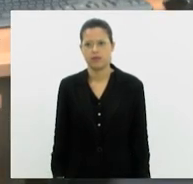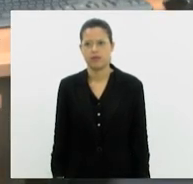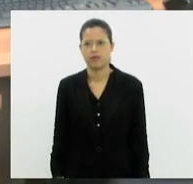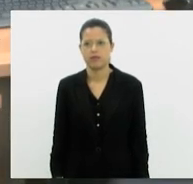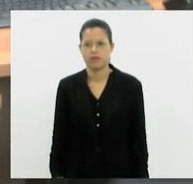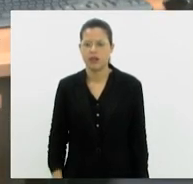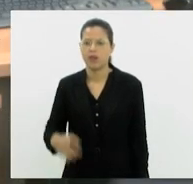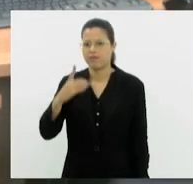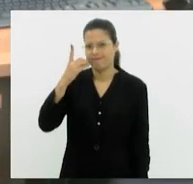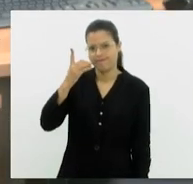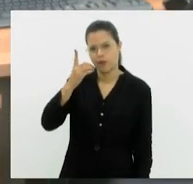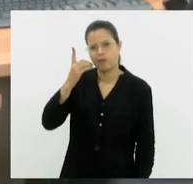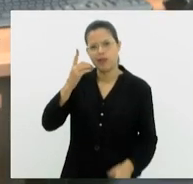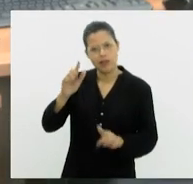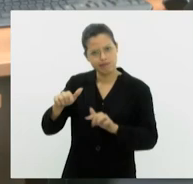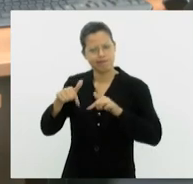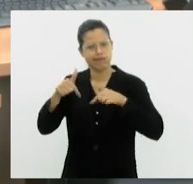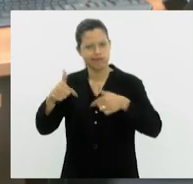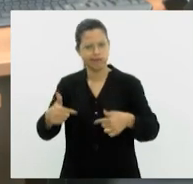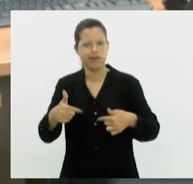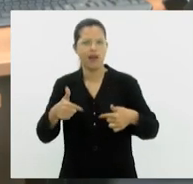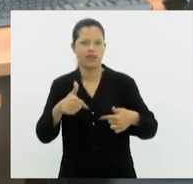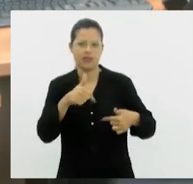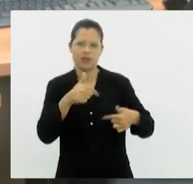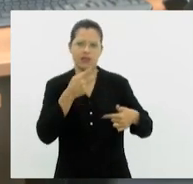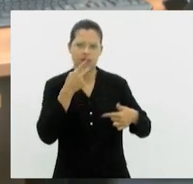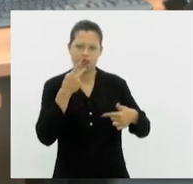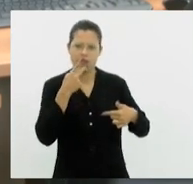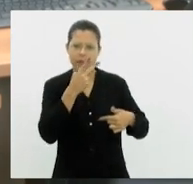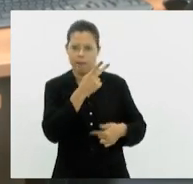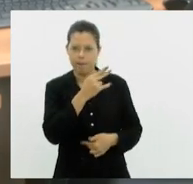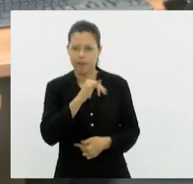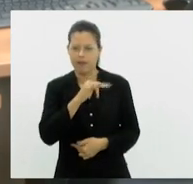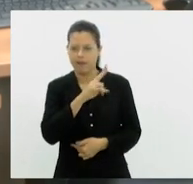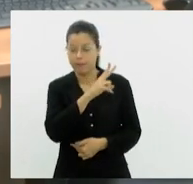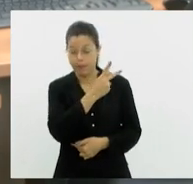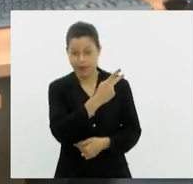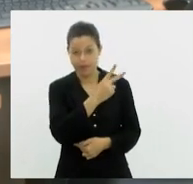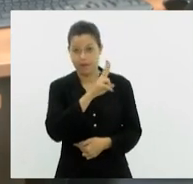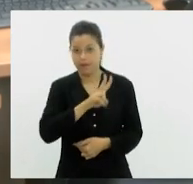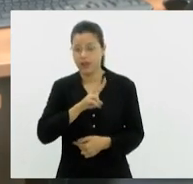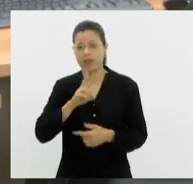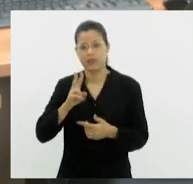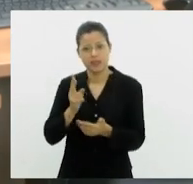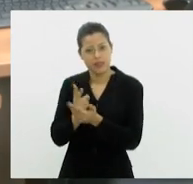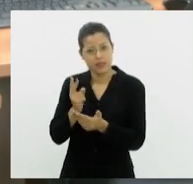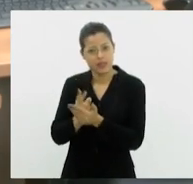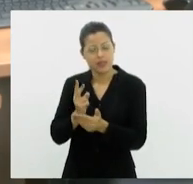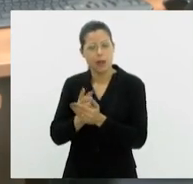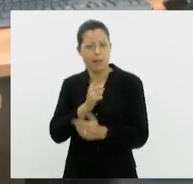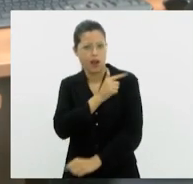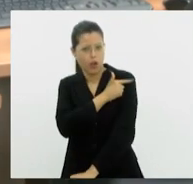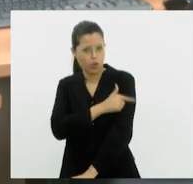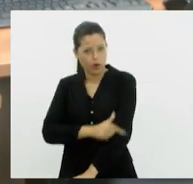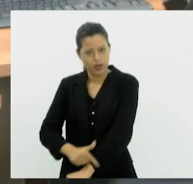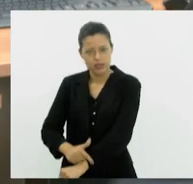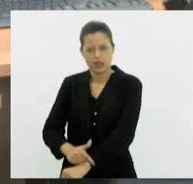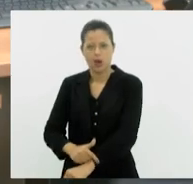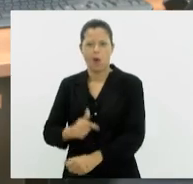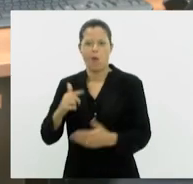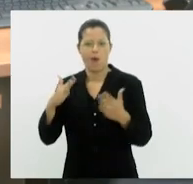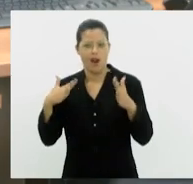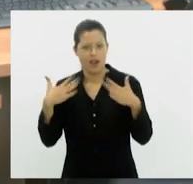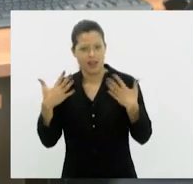Foi um deputado muito atuante e, como bem disse o PV, ele sempre nos tratou com muita educação e sempre com